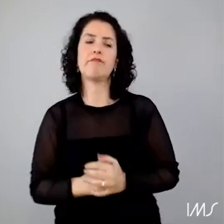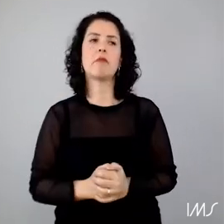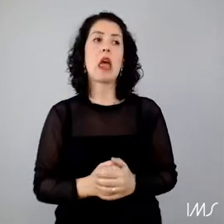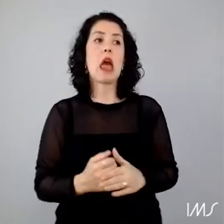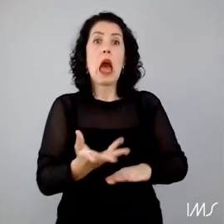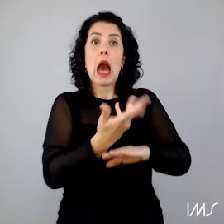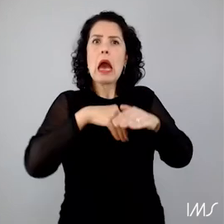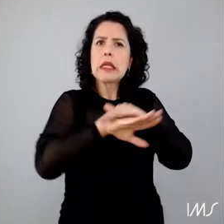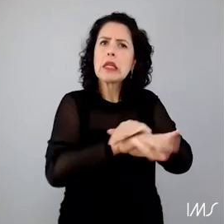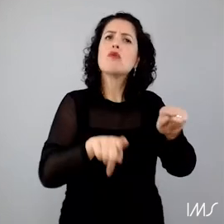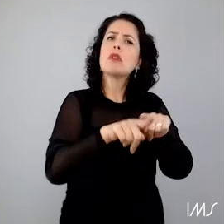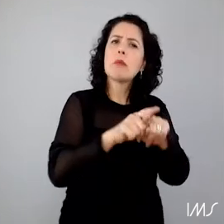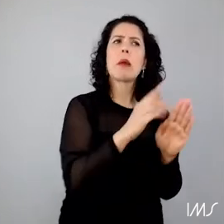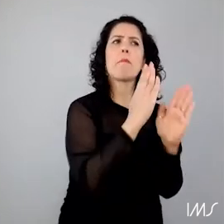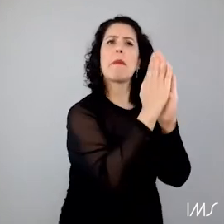a Biblioteca